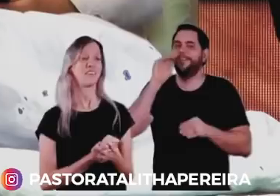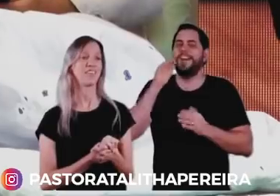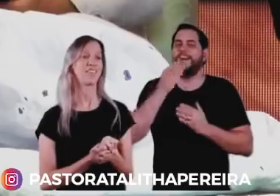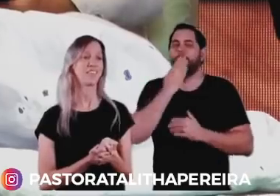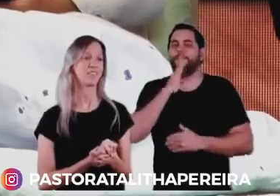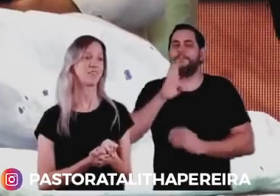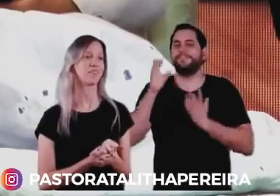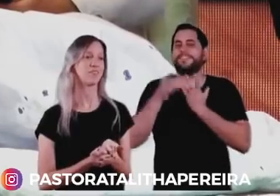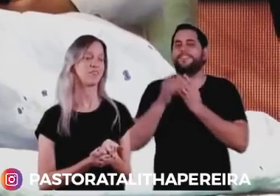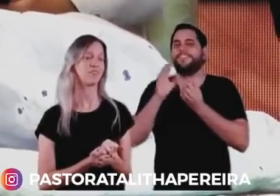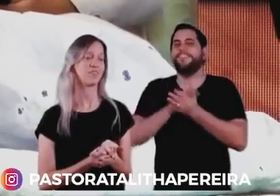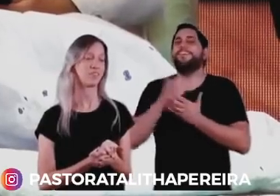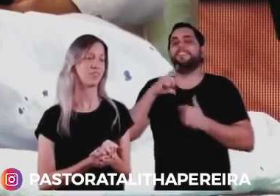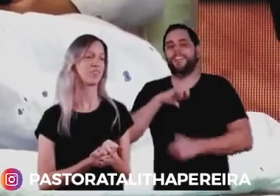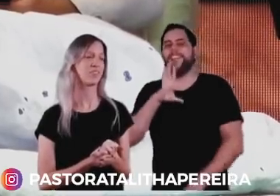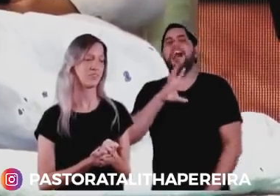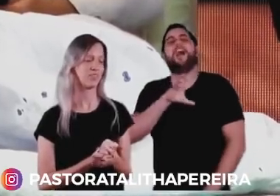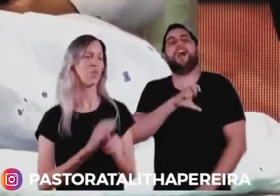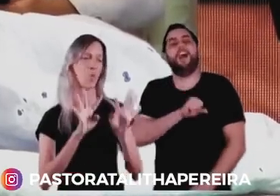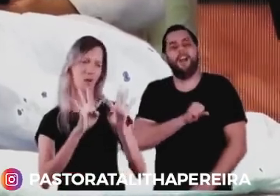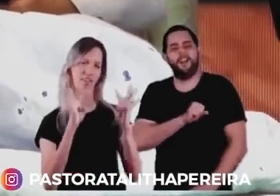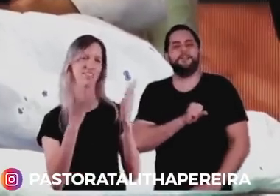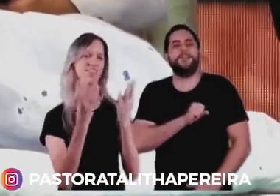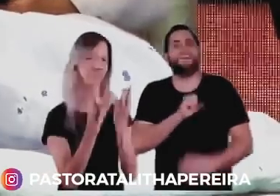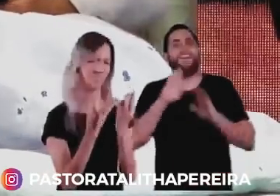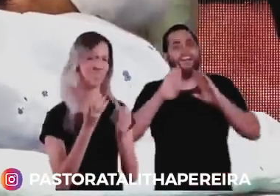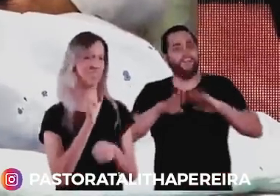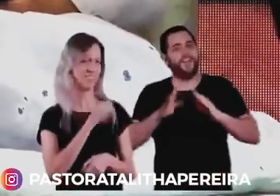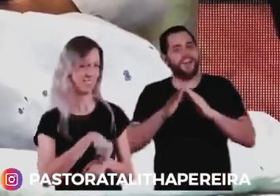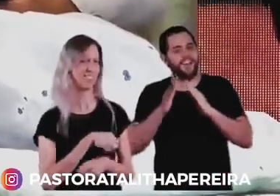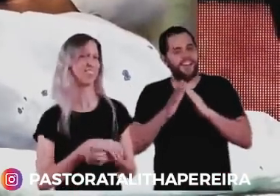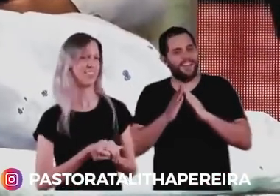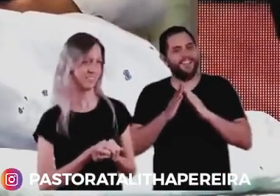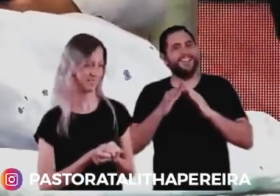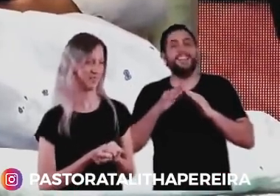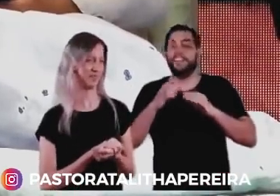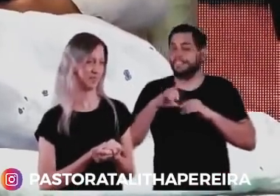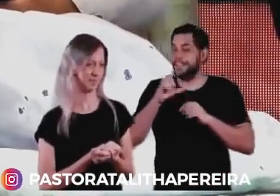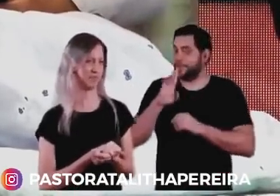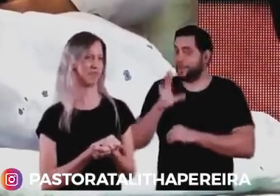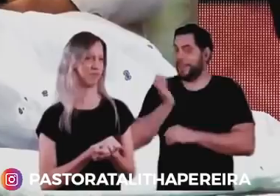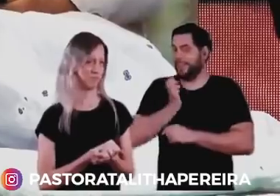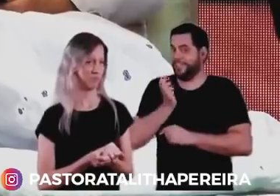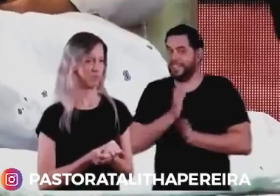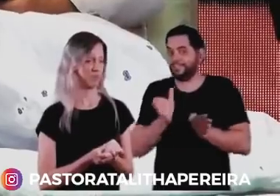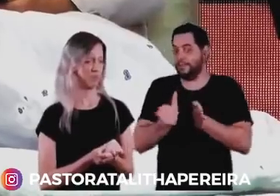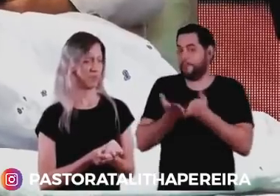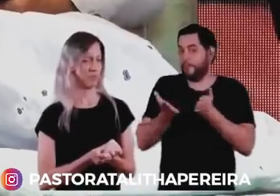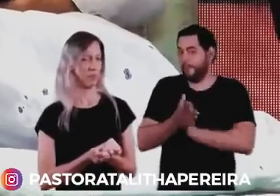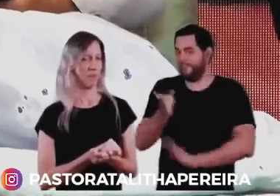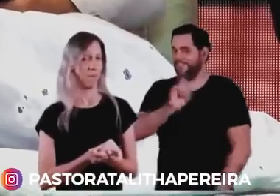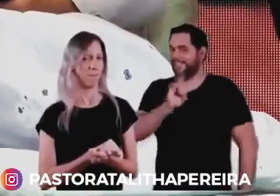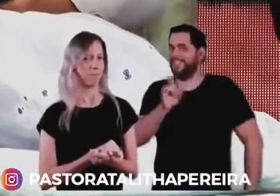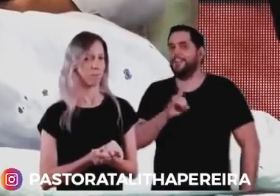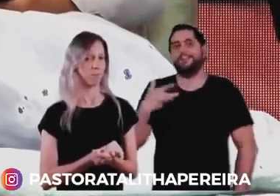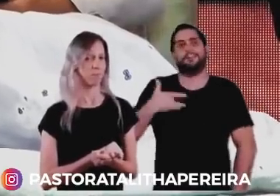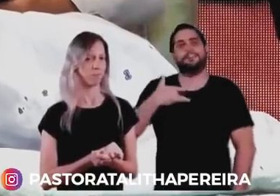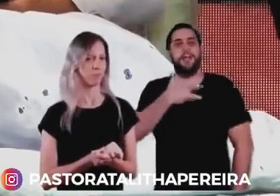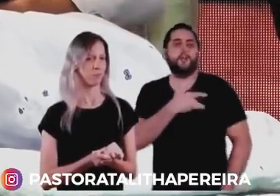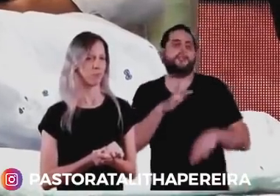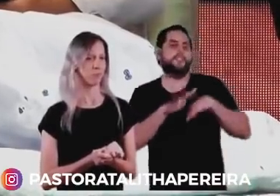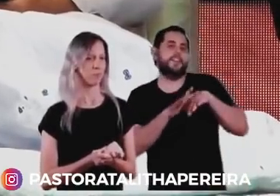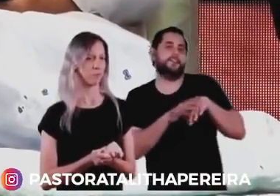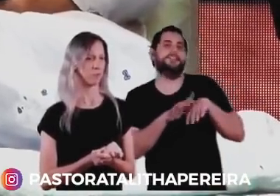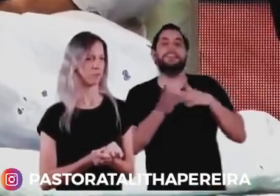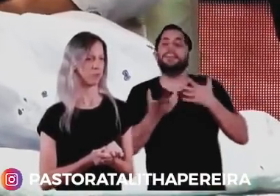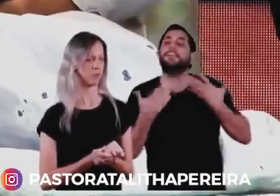que amar também na quarentena. Na quarentena e fora da quarentena, né? Só na riqueza, na pobreza, na saúde, na doença.